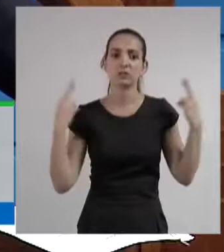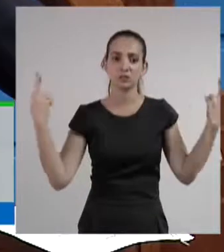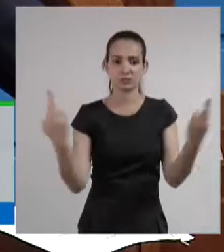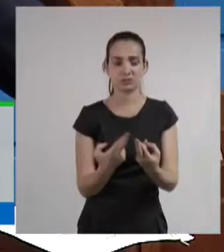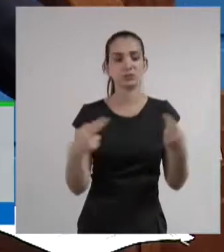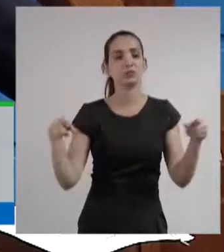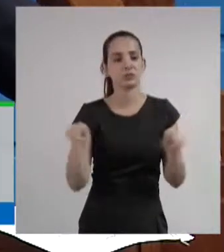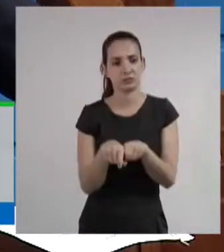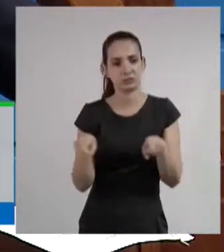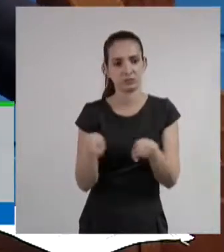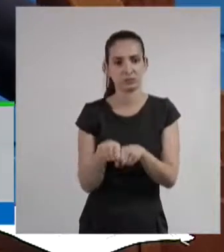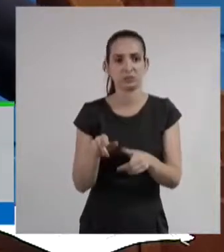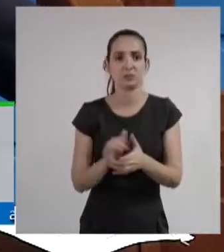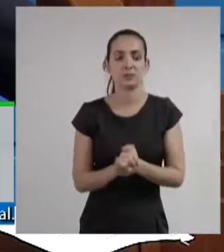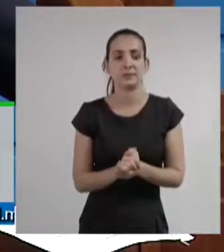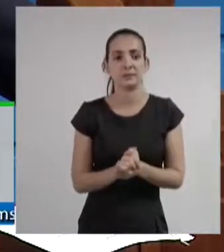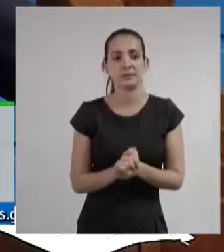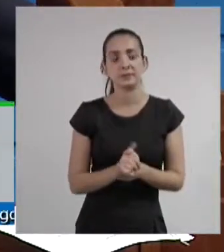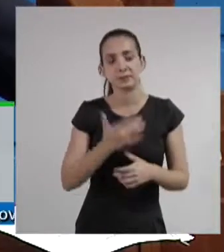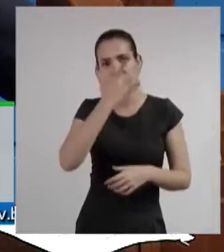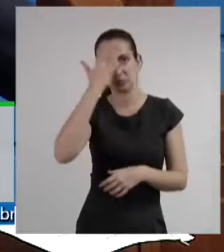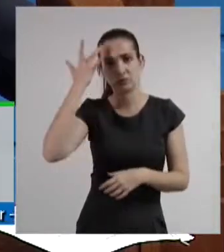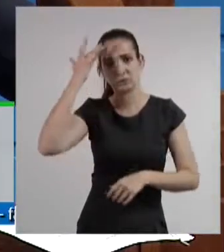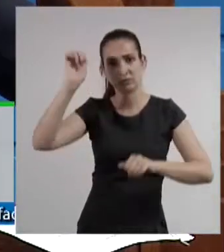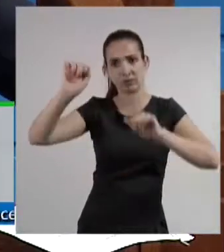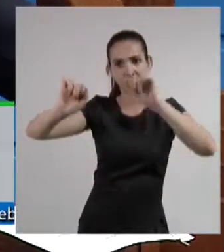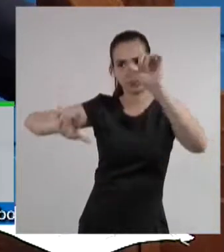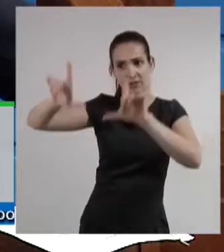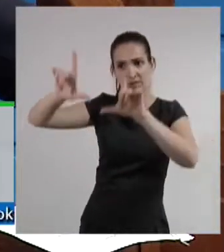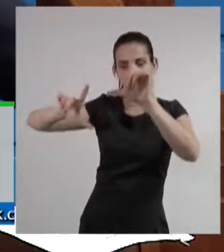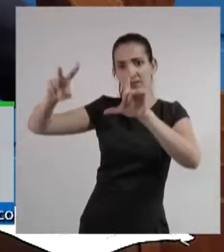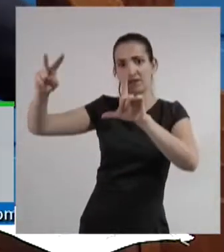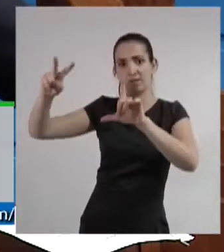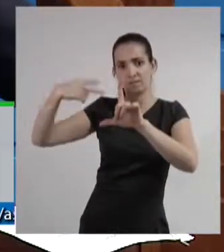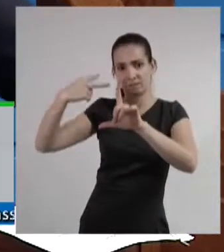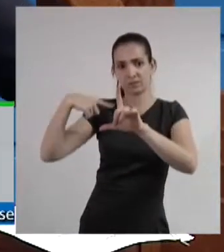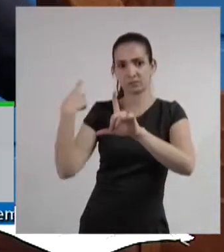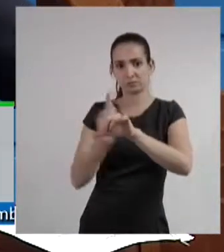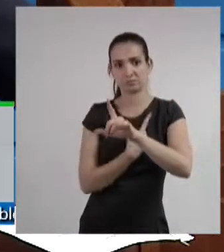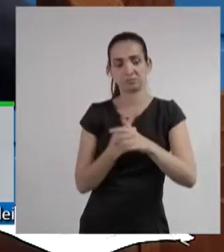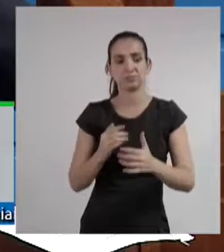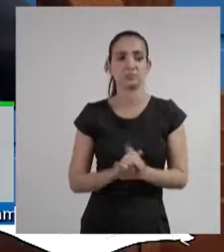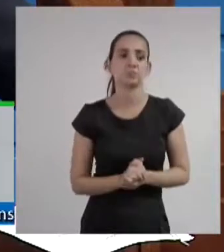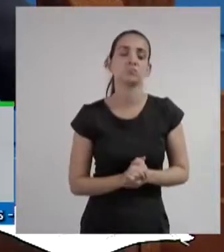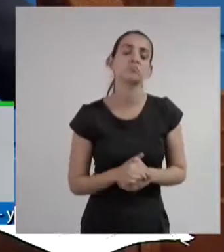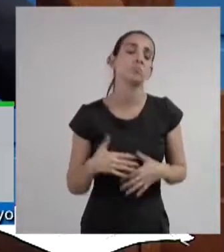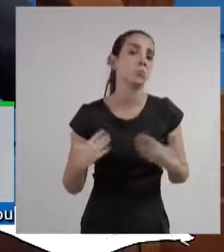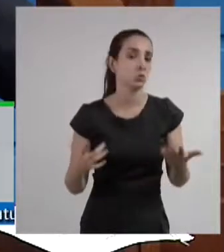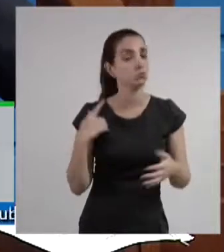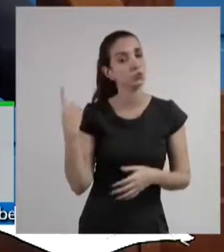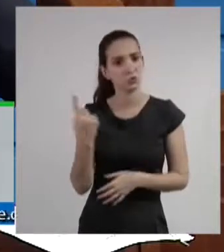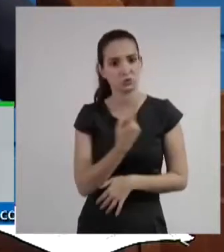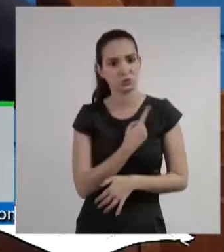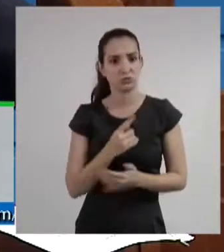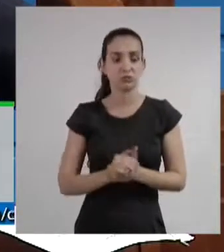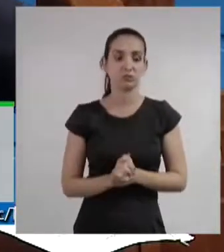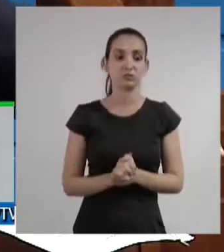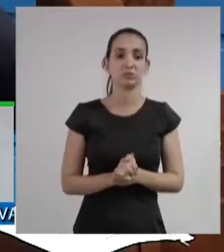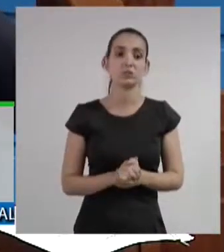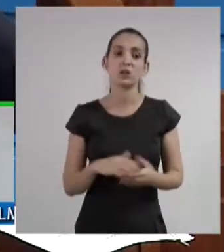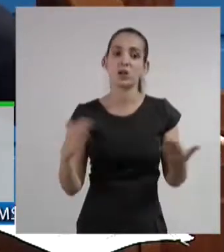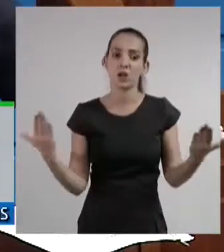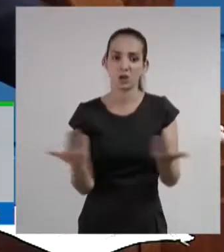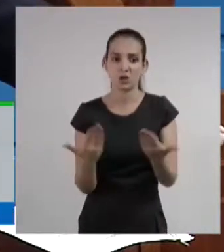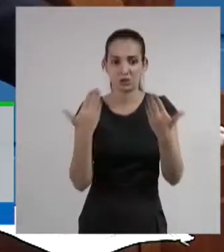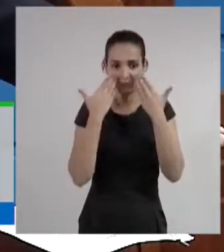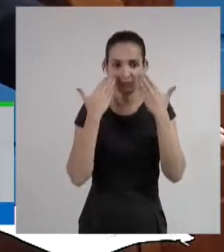e também aqueles que nos assistem pela TV Assembleia, nós estamos no